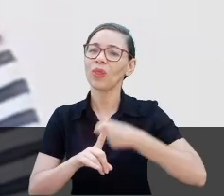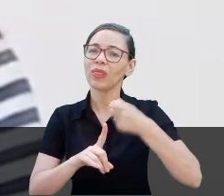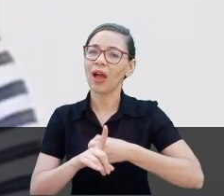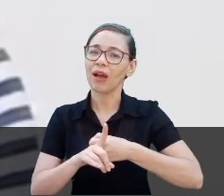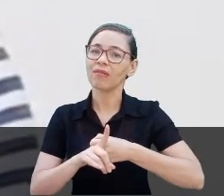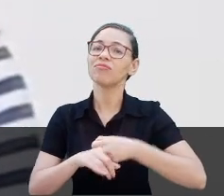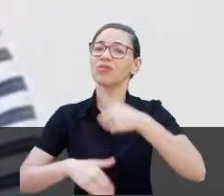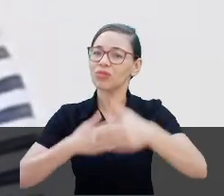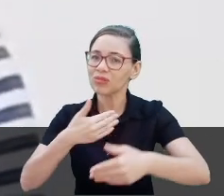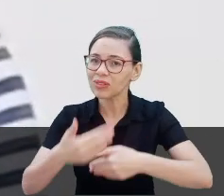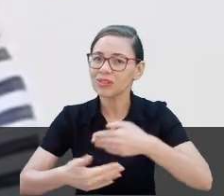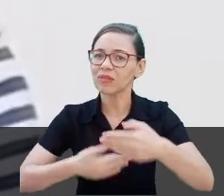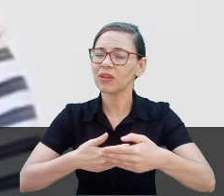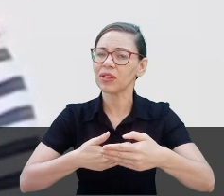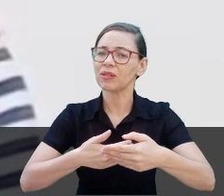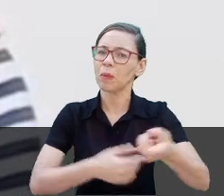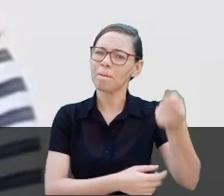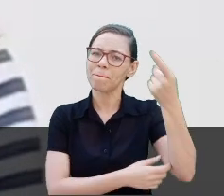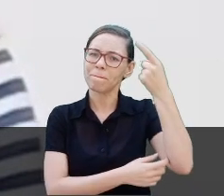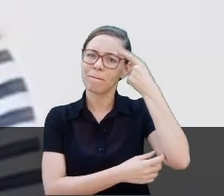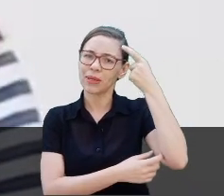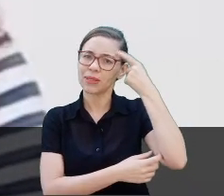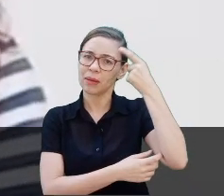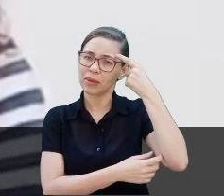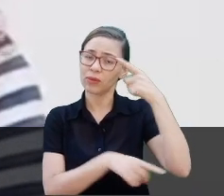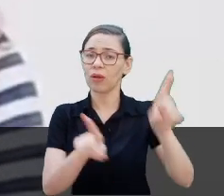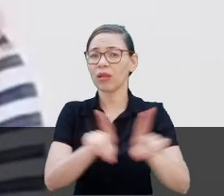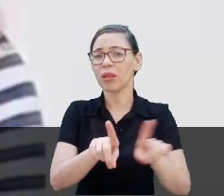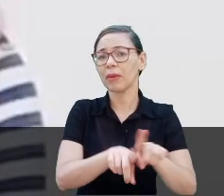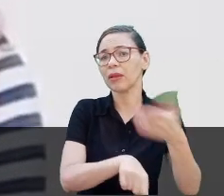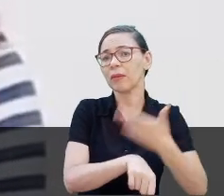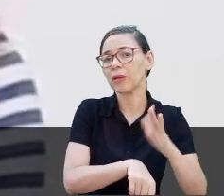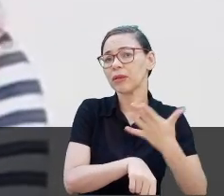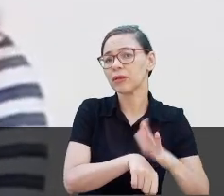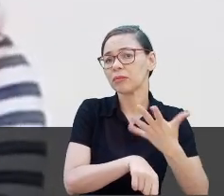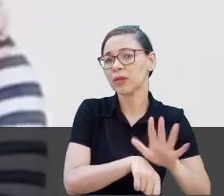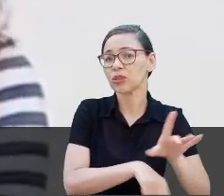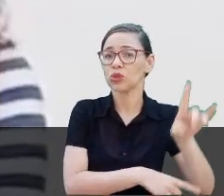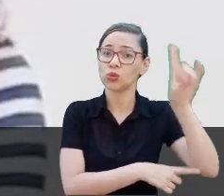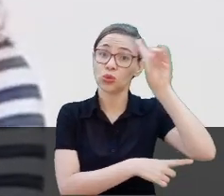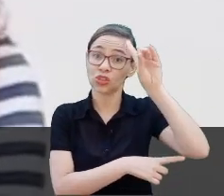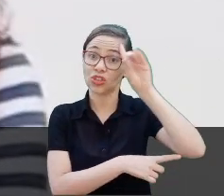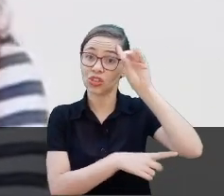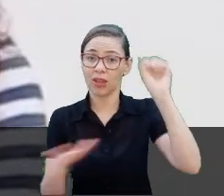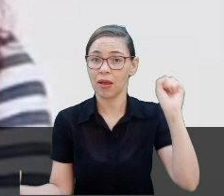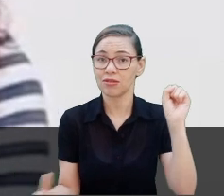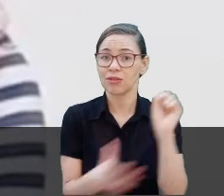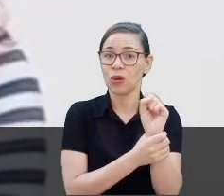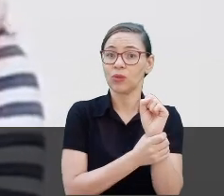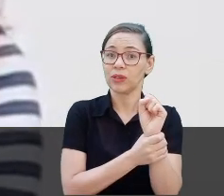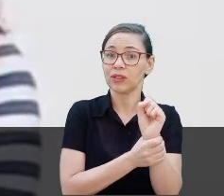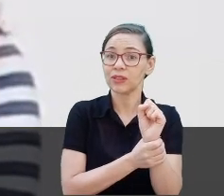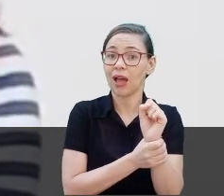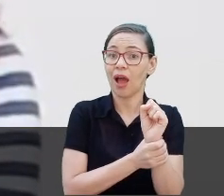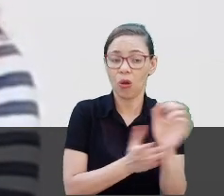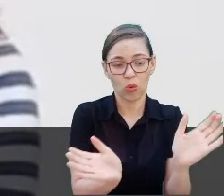de vanguarda nas dinâmicas e nos debates, nas produções tanto de pensamento quanto também de práticas cotidianas